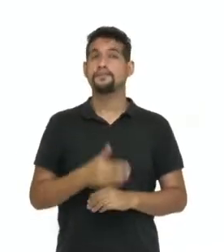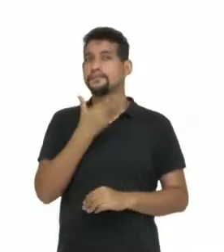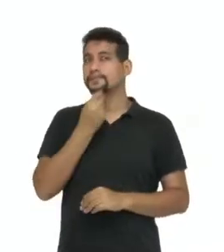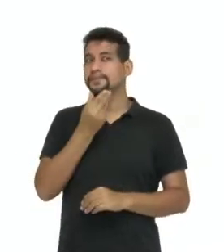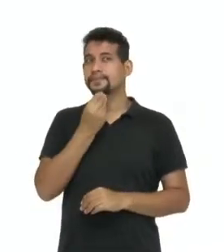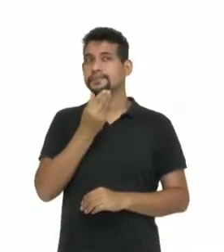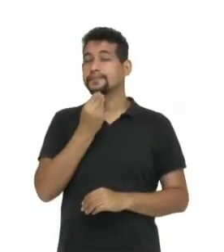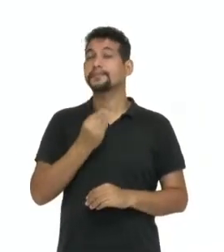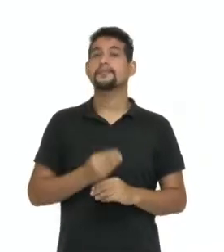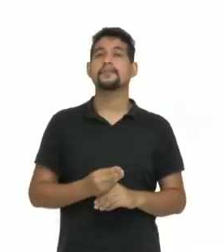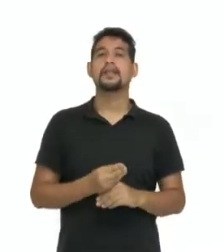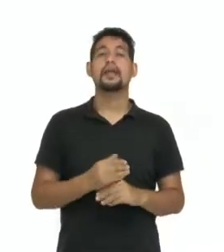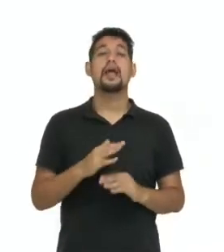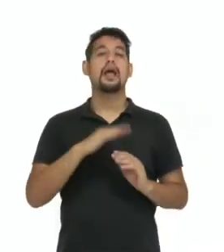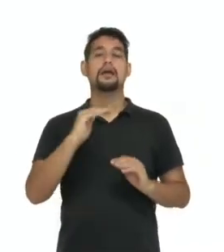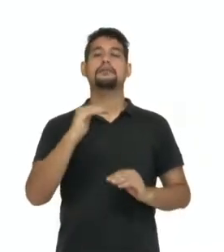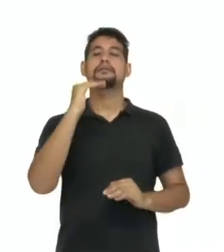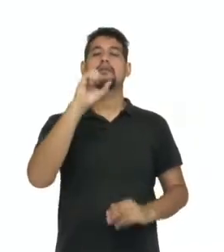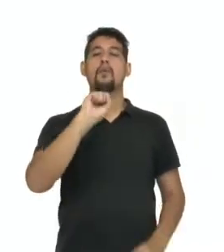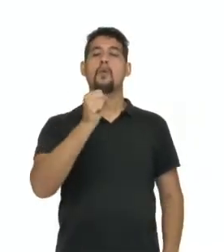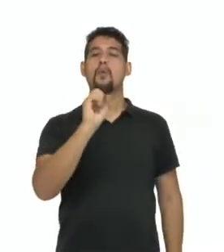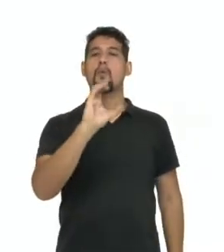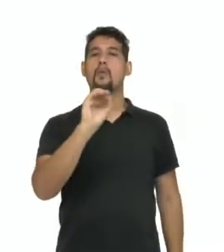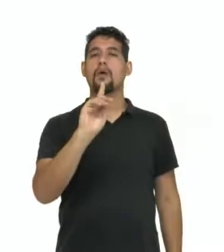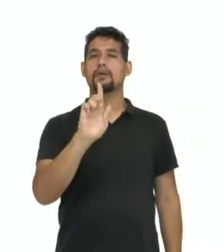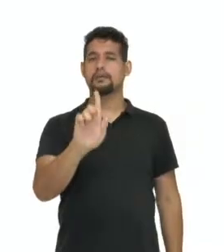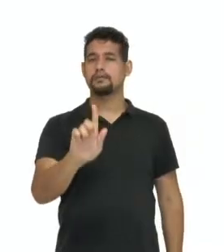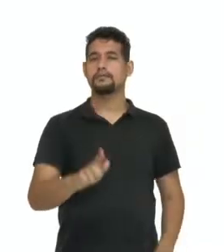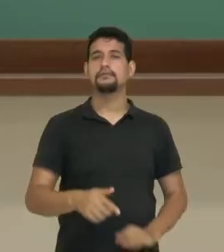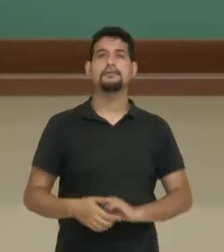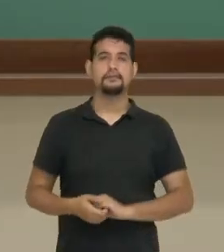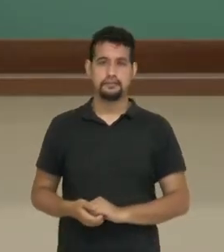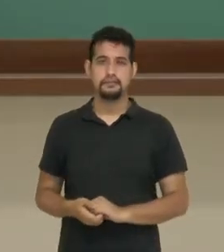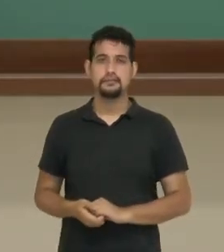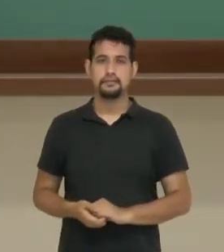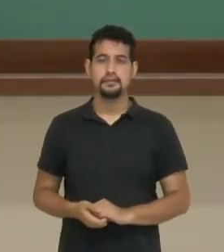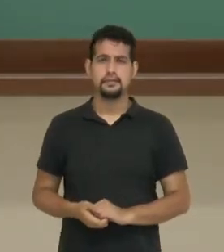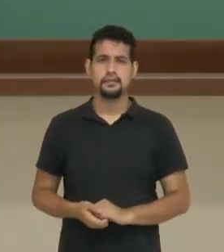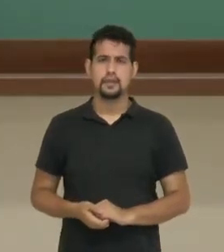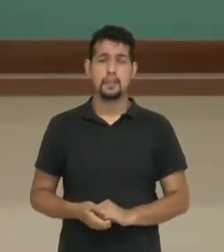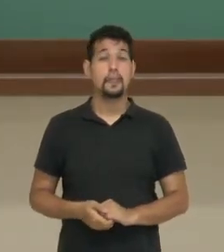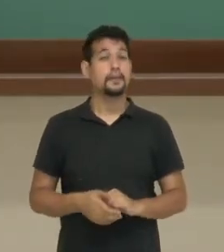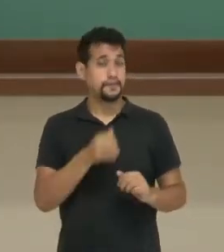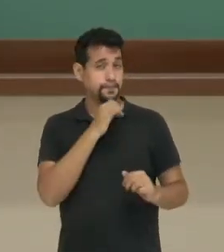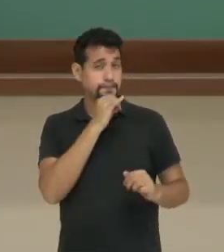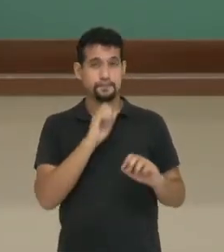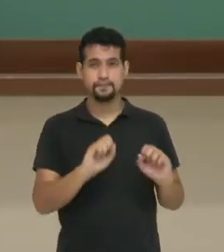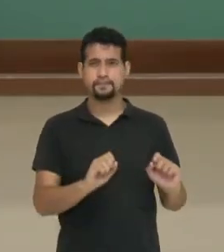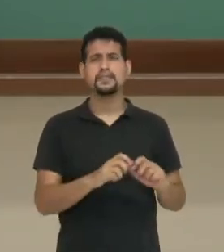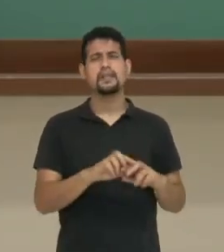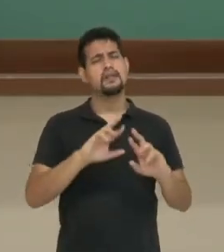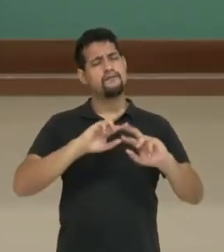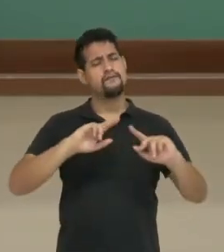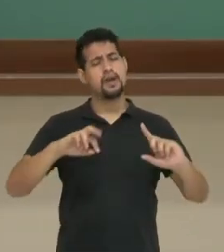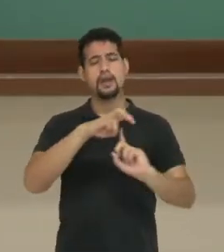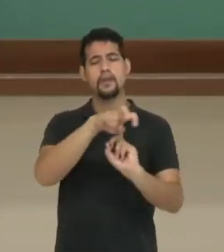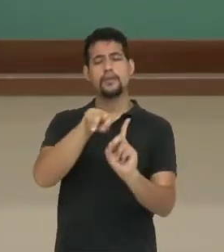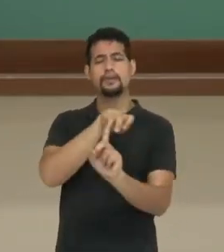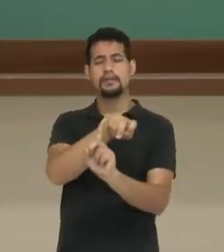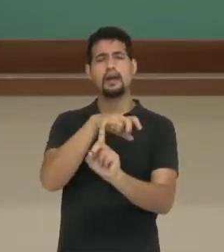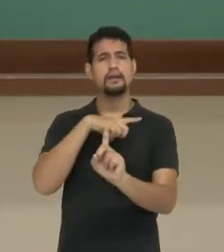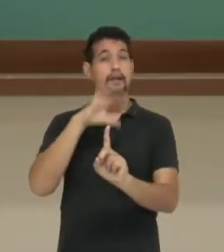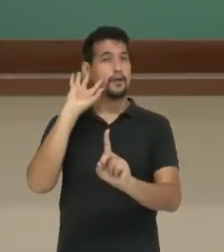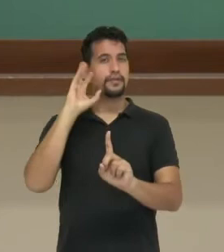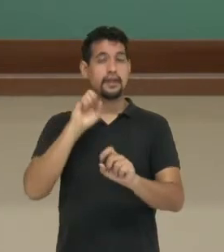no masculino acima de 80 quilos. Como nas demais modalidades,